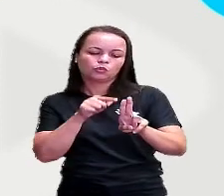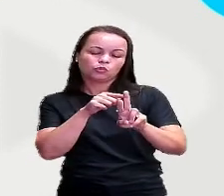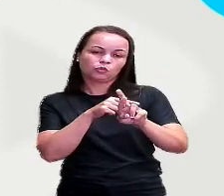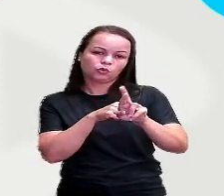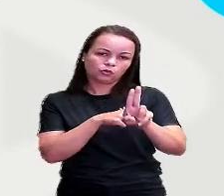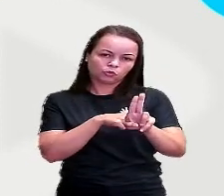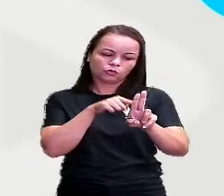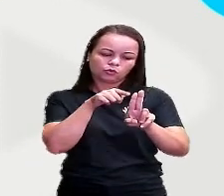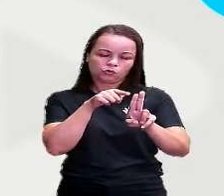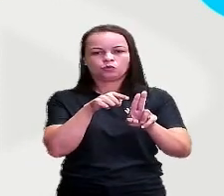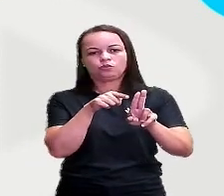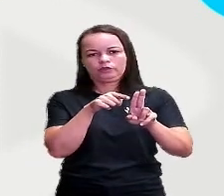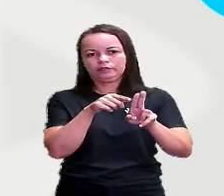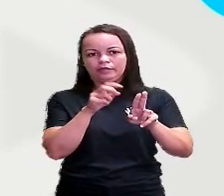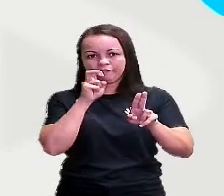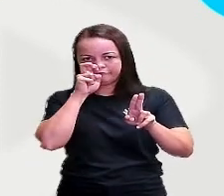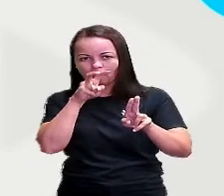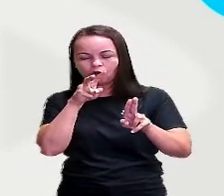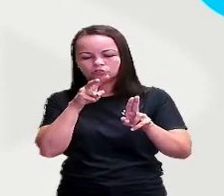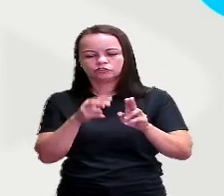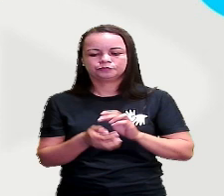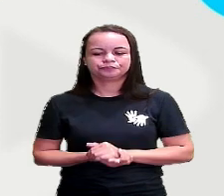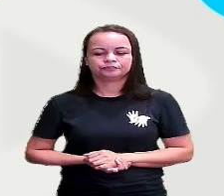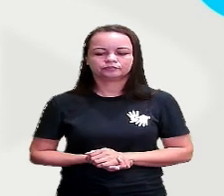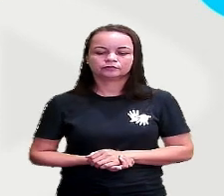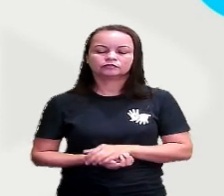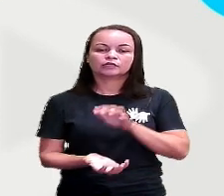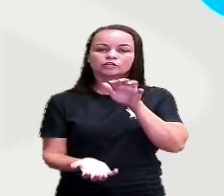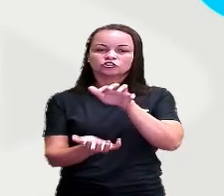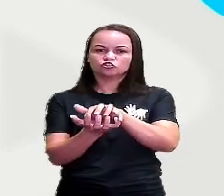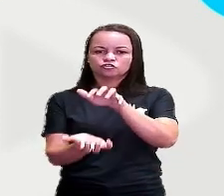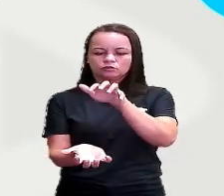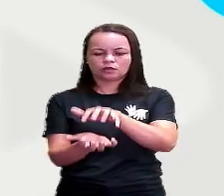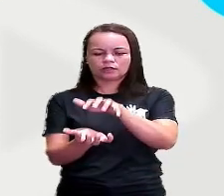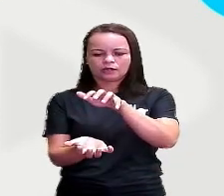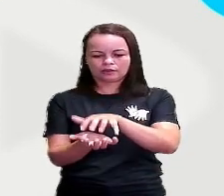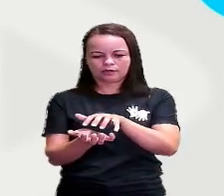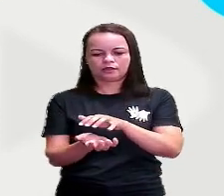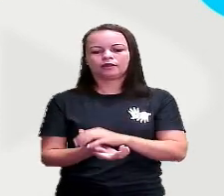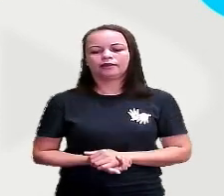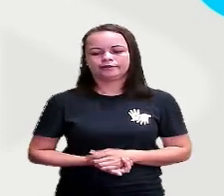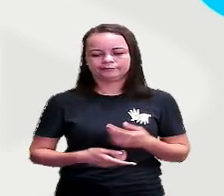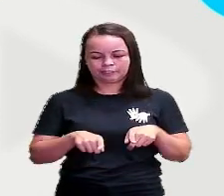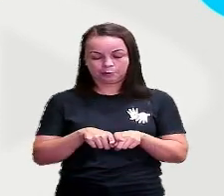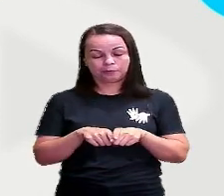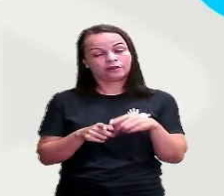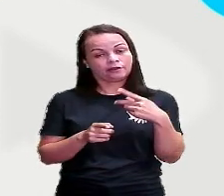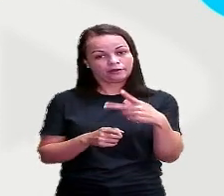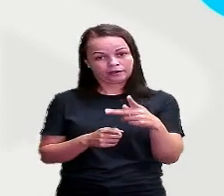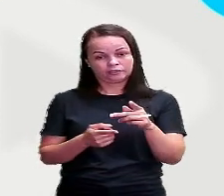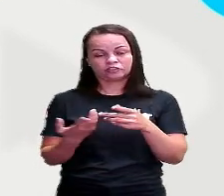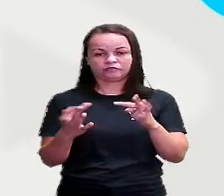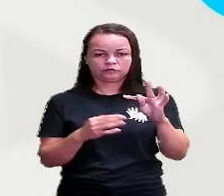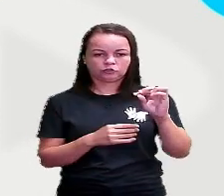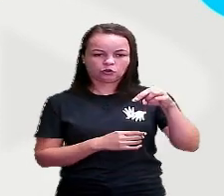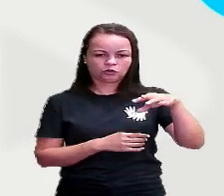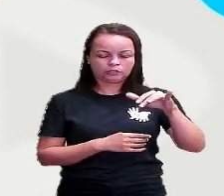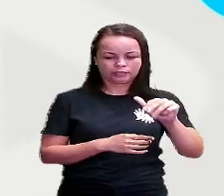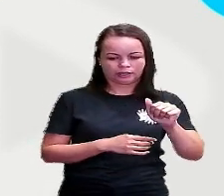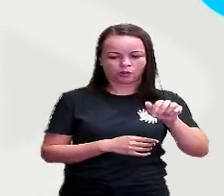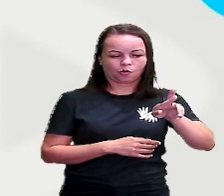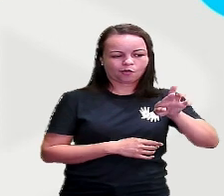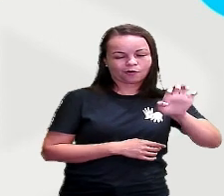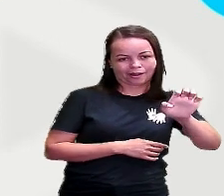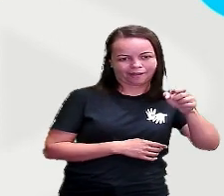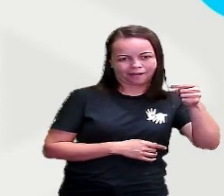A penúltima sílaba. Jacaré, também 3. Só que aí a tônica já vai ser uré. E